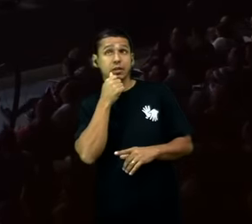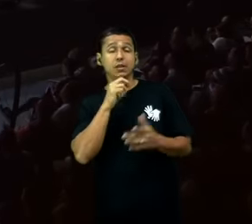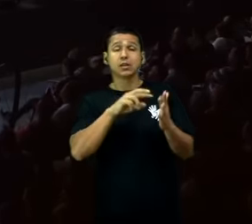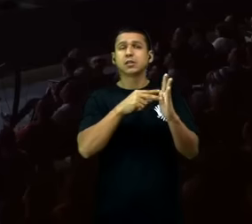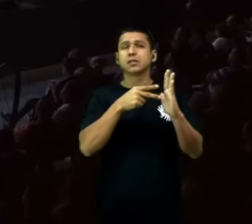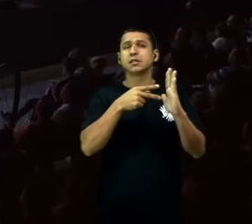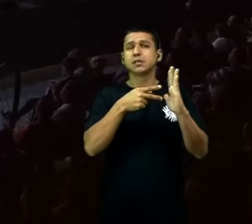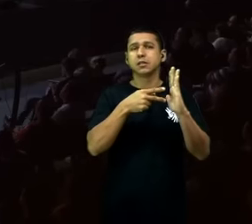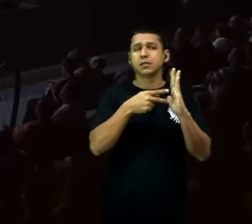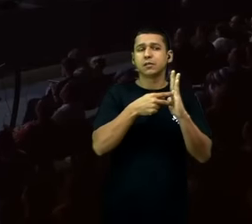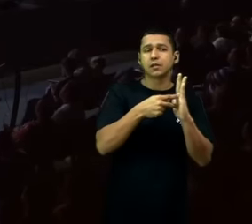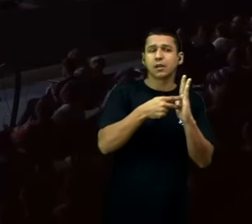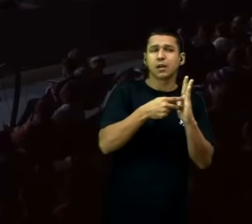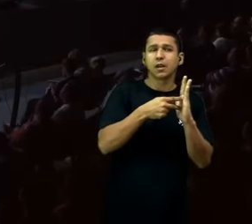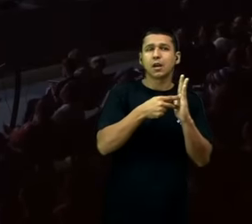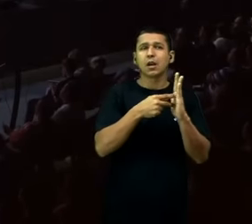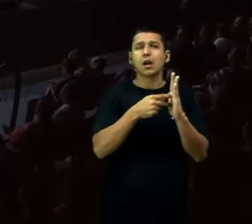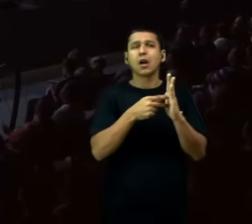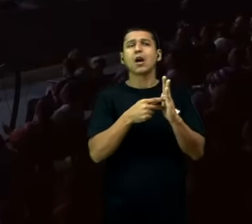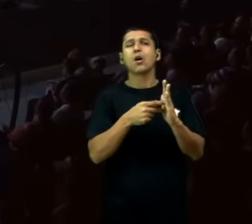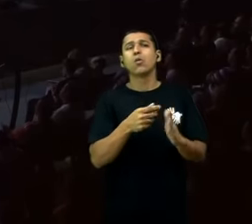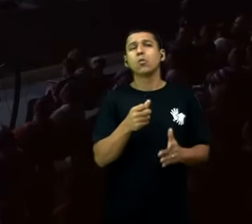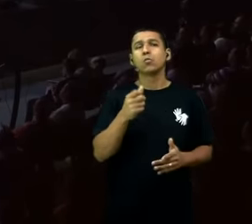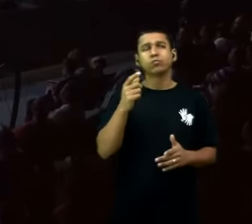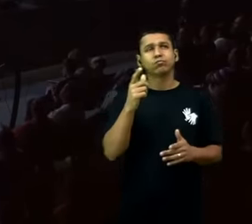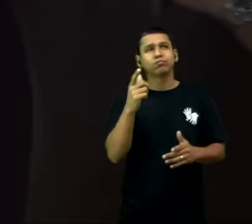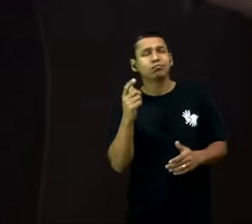reposicionamento delas no nosso coração.